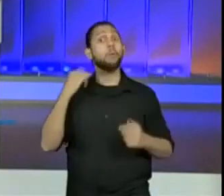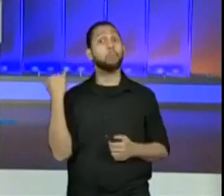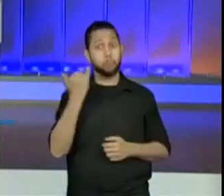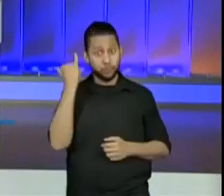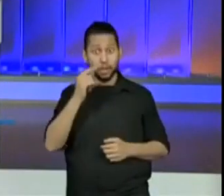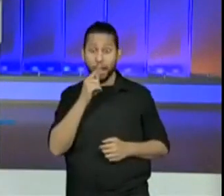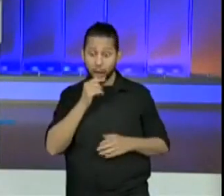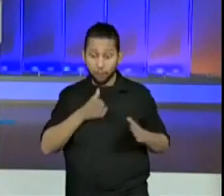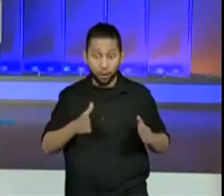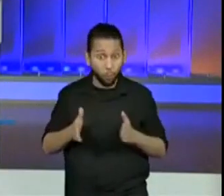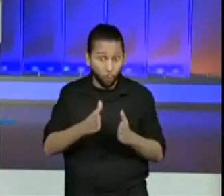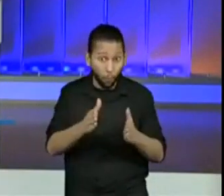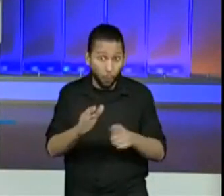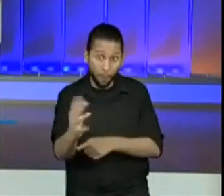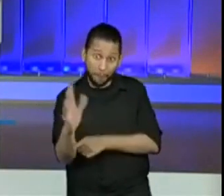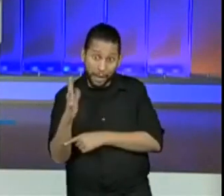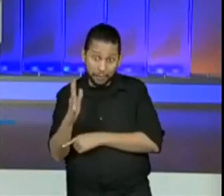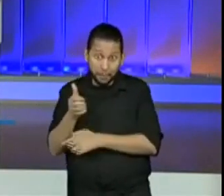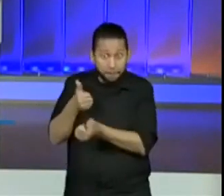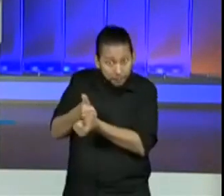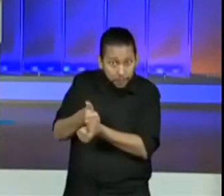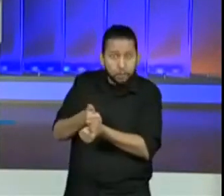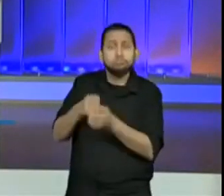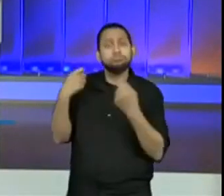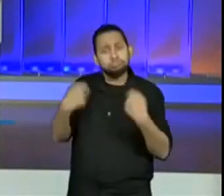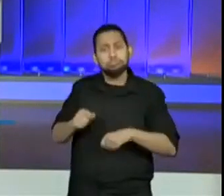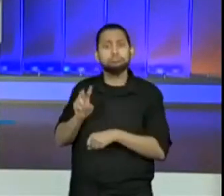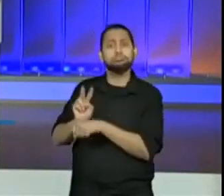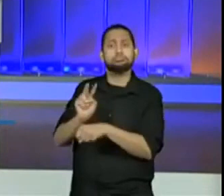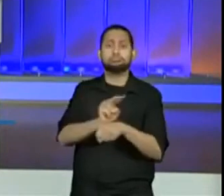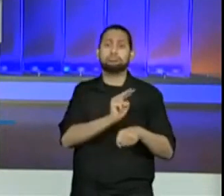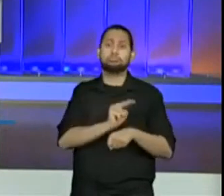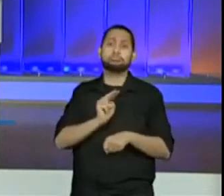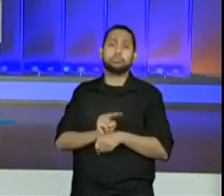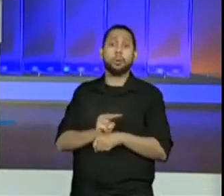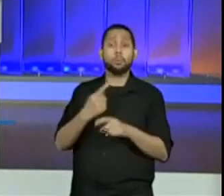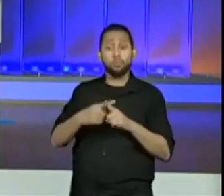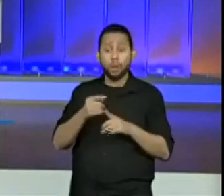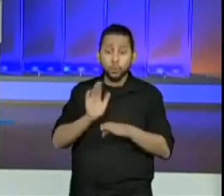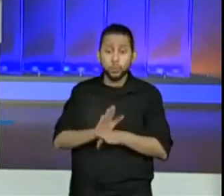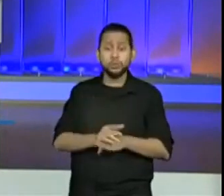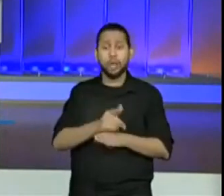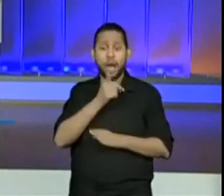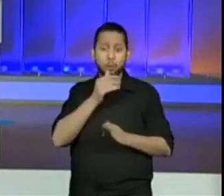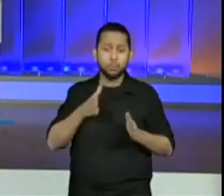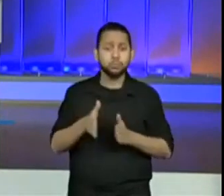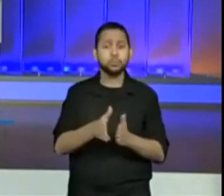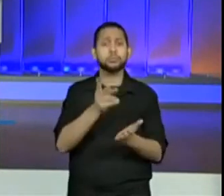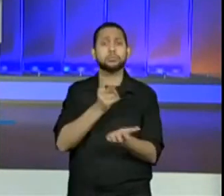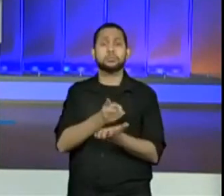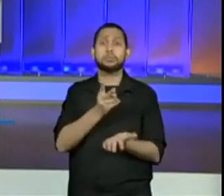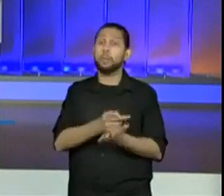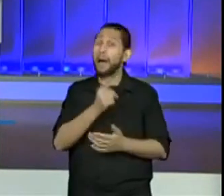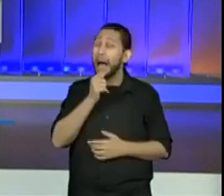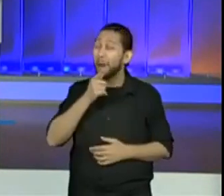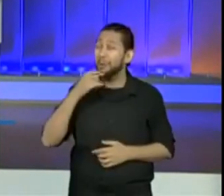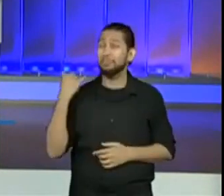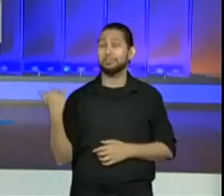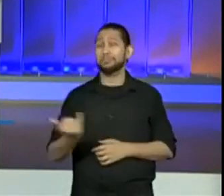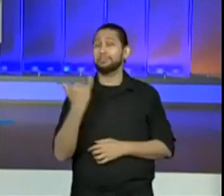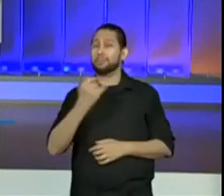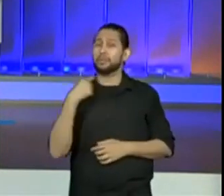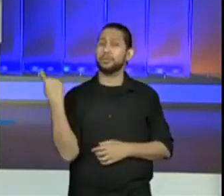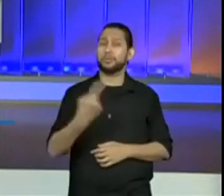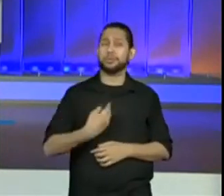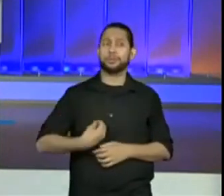preservação dessas matas está ligada diretamente à preservação dos rios. E sabemos que a água é muito essencial,